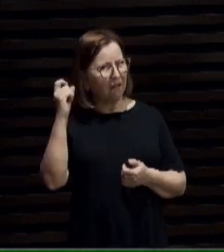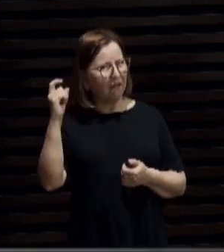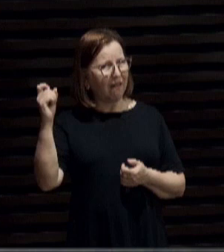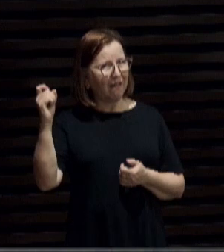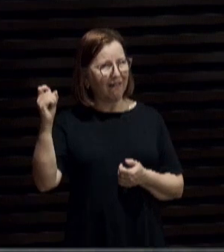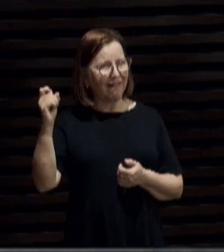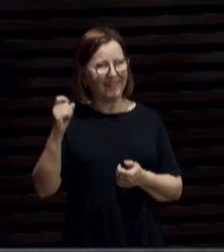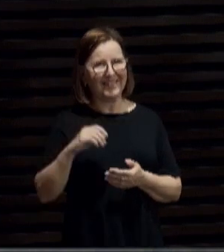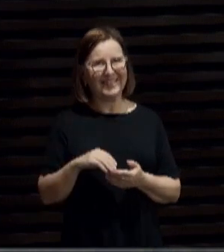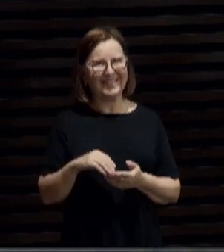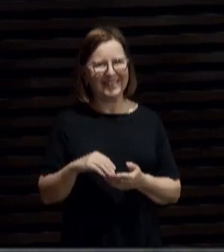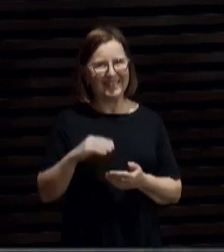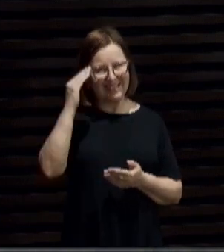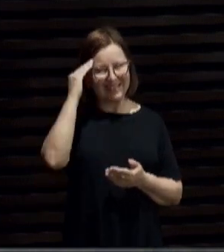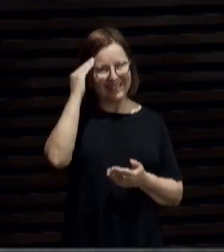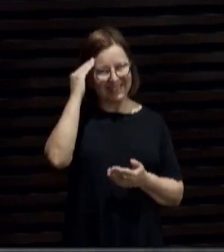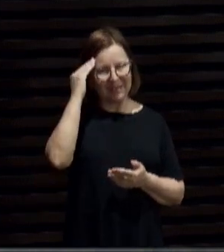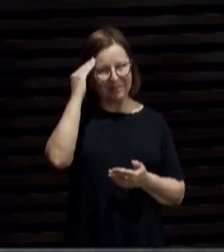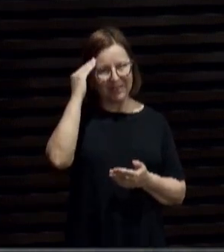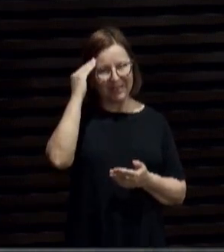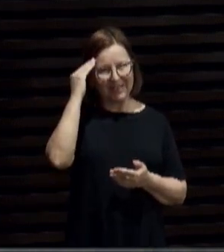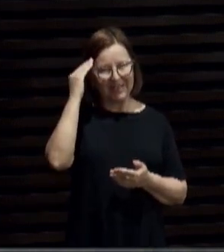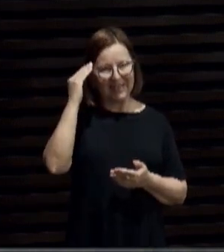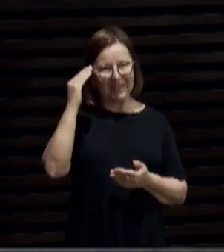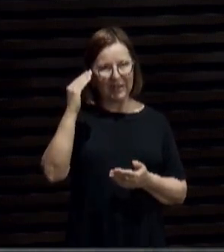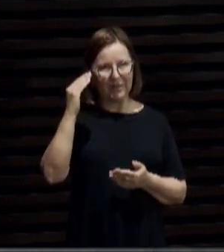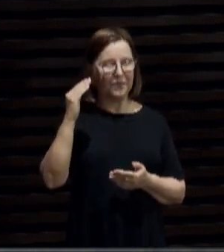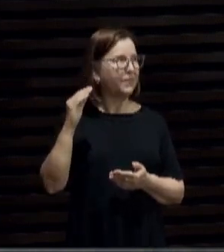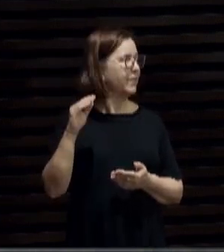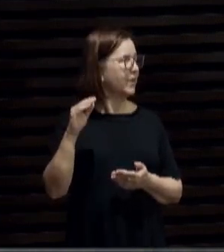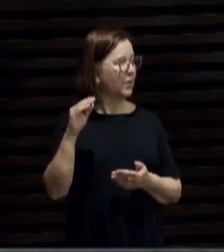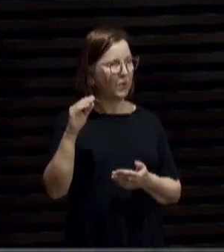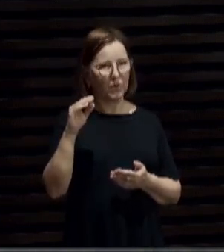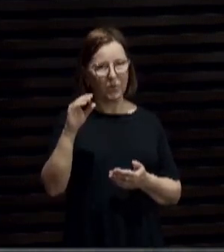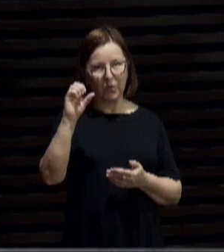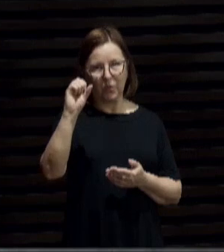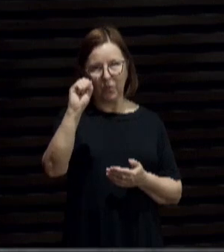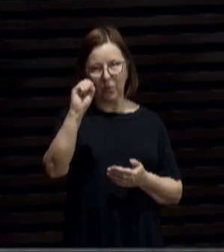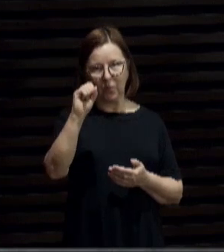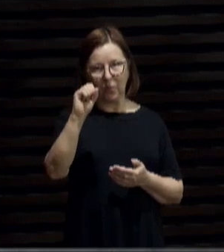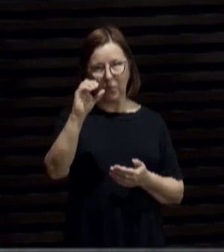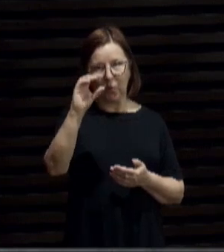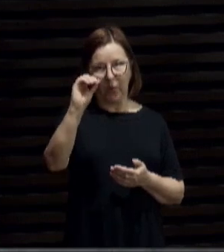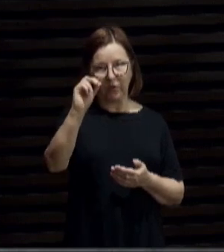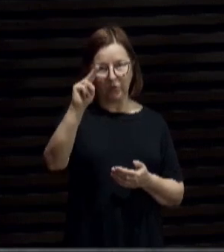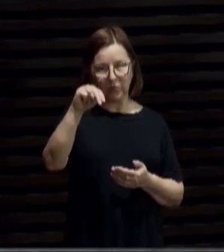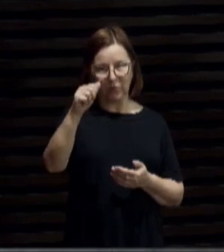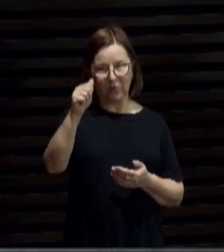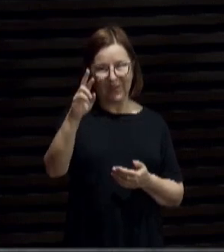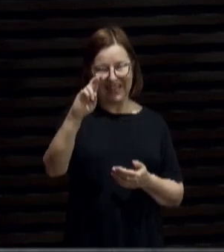aquele sonar que identifica onde o cardume está? O sonar dele estava ligado lá na casa do pai